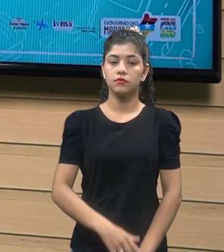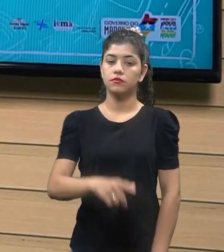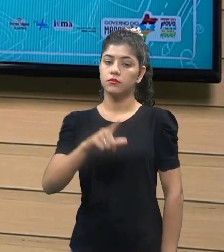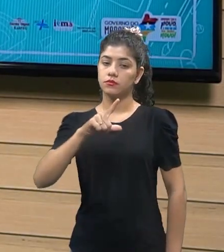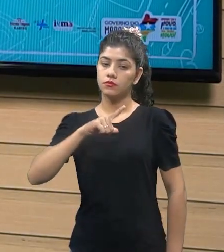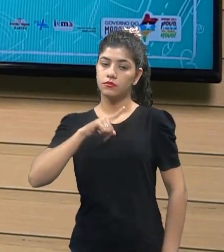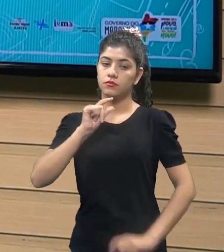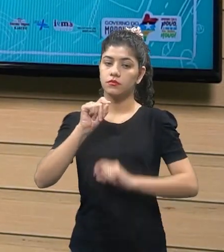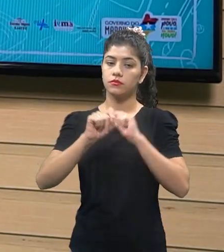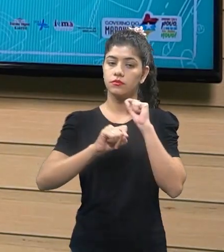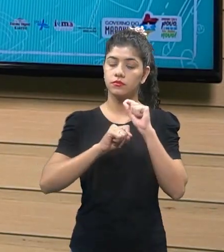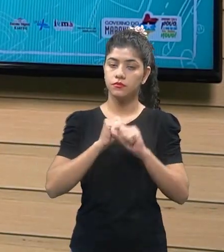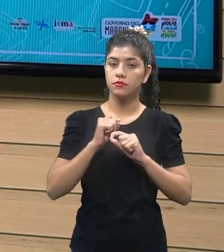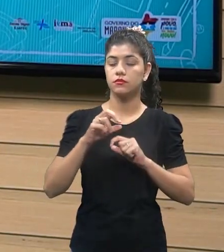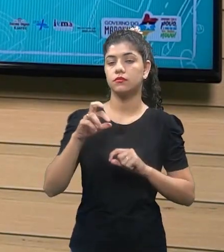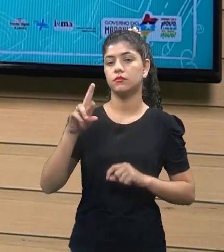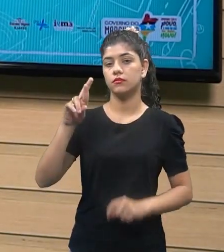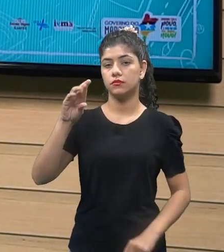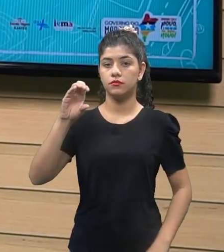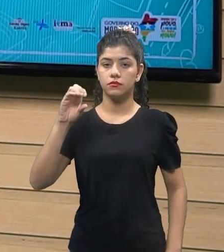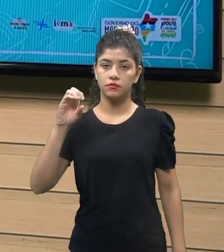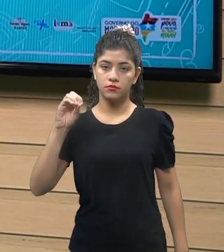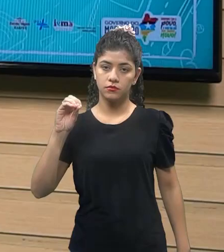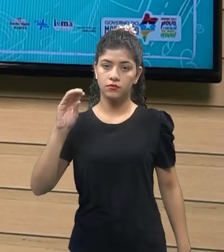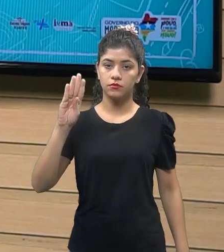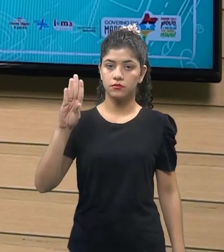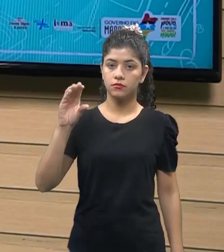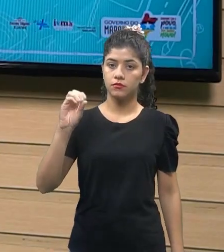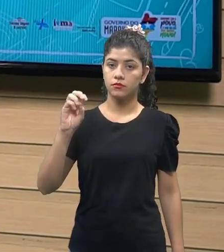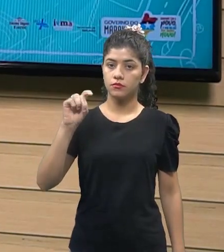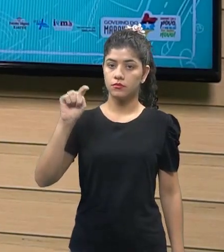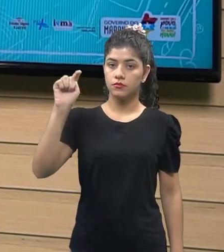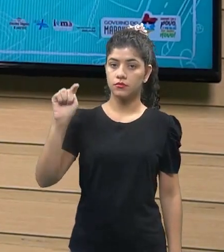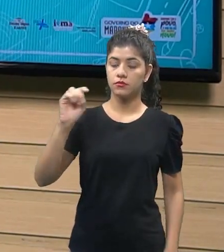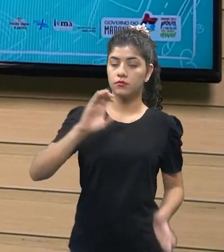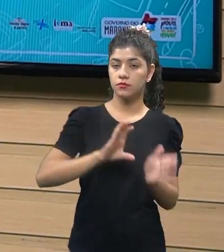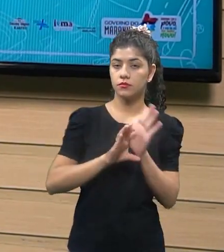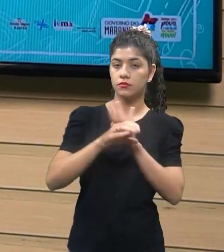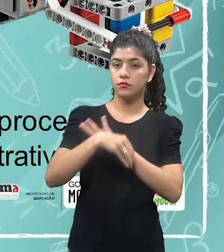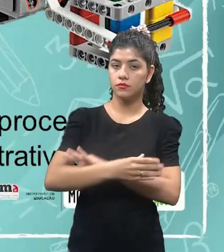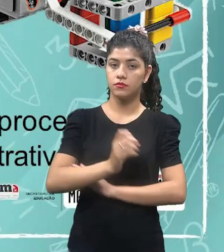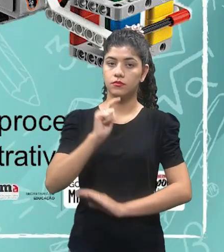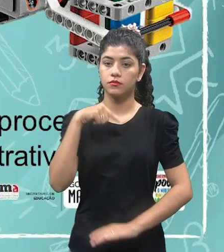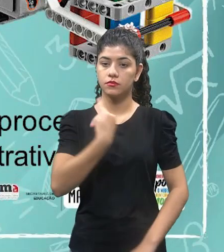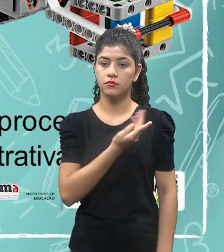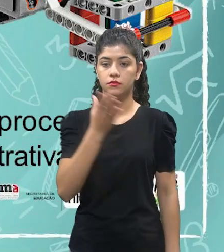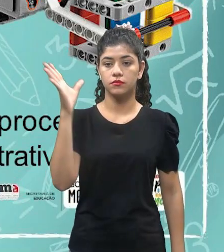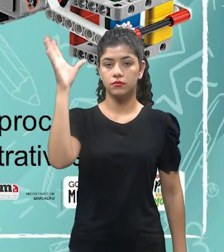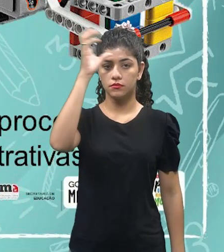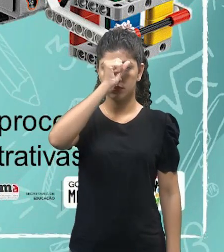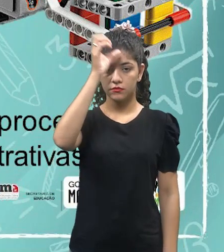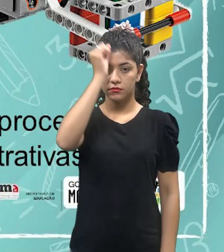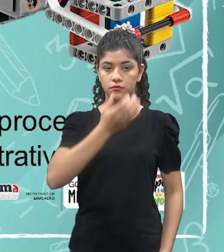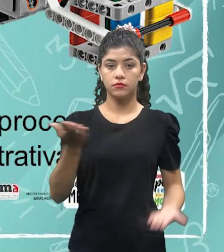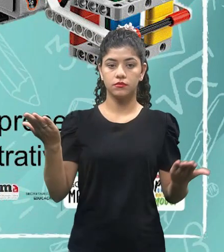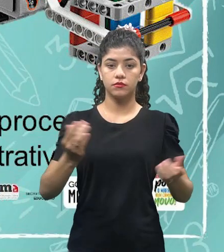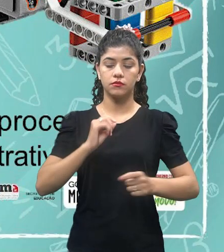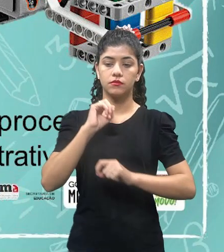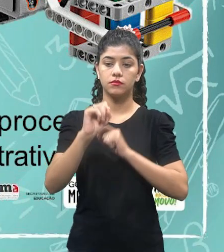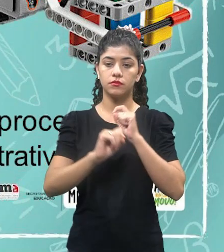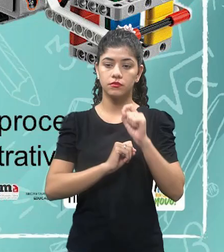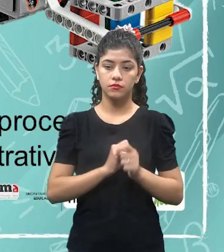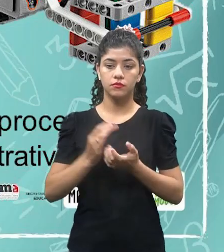o nosso robô, de acordo com o conceito que nós aprendemos aqui. Robótica como ferramenta